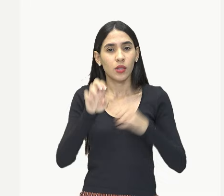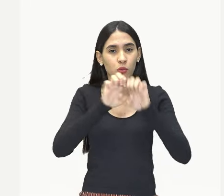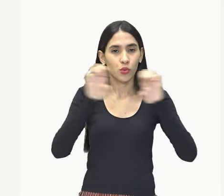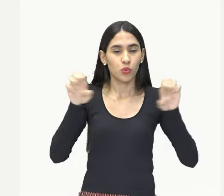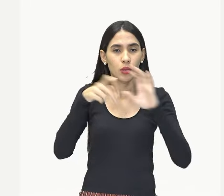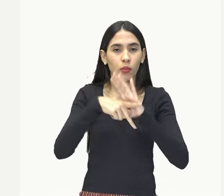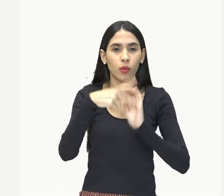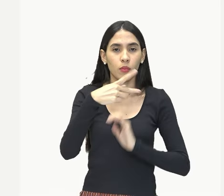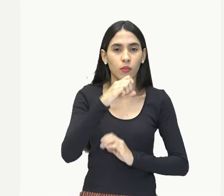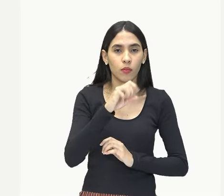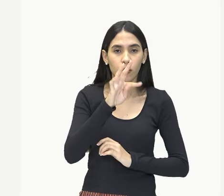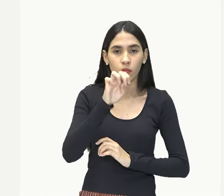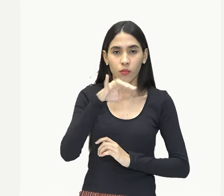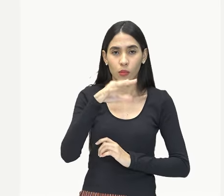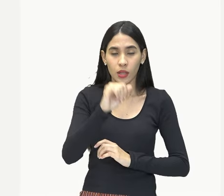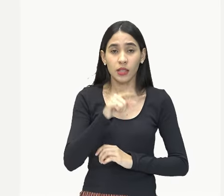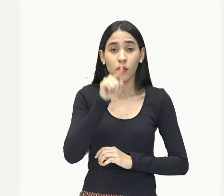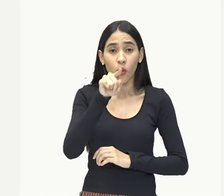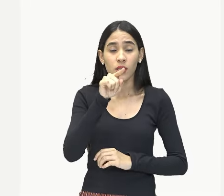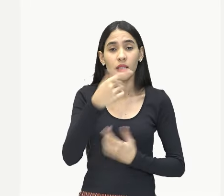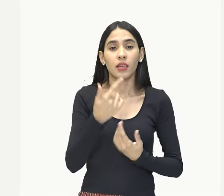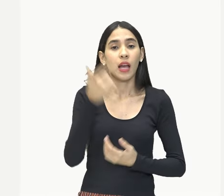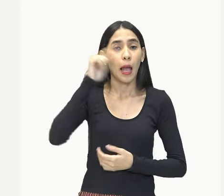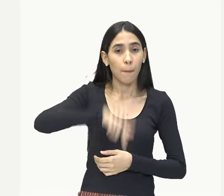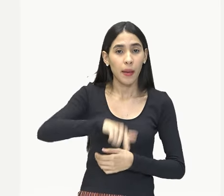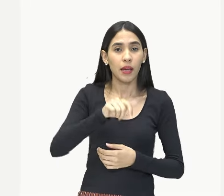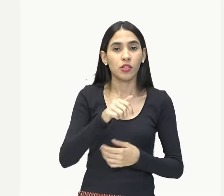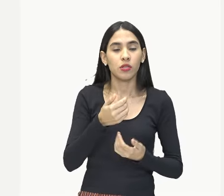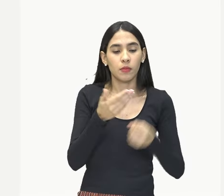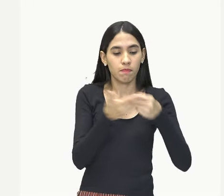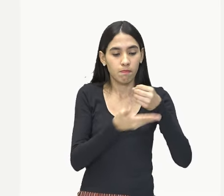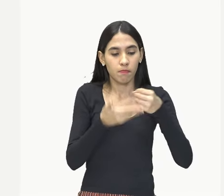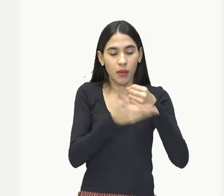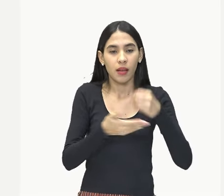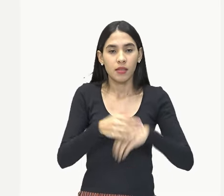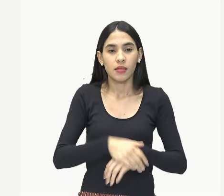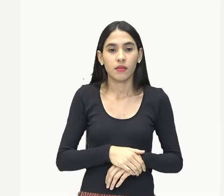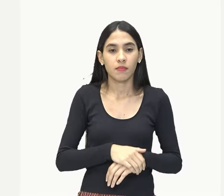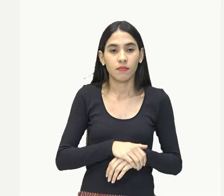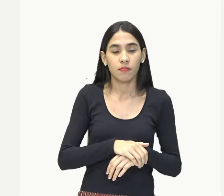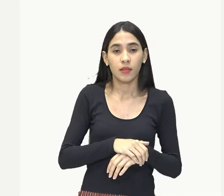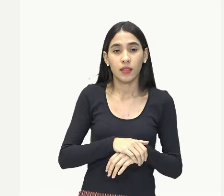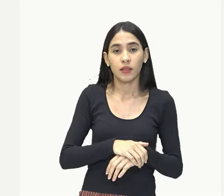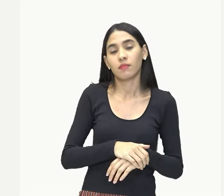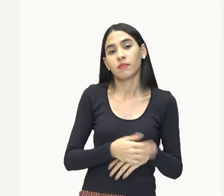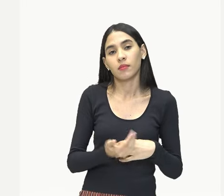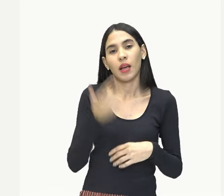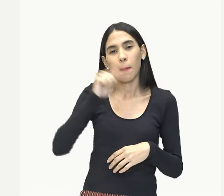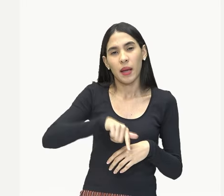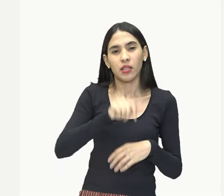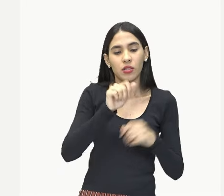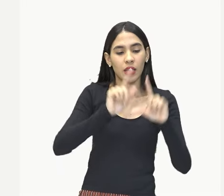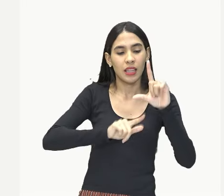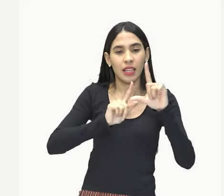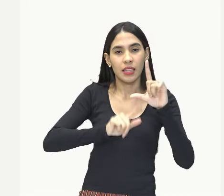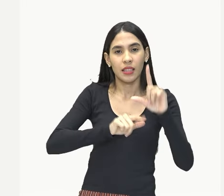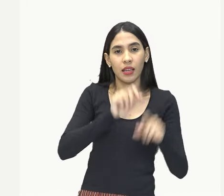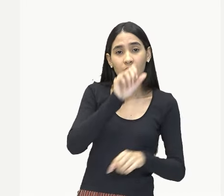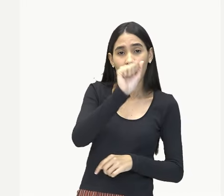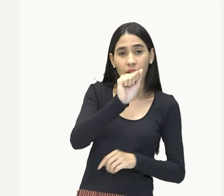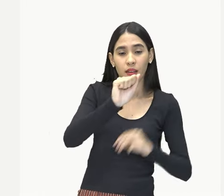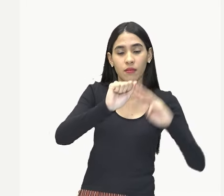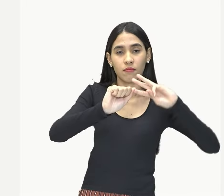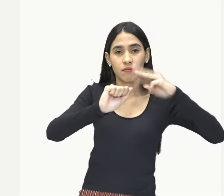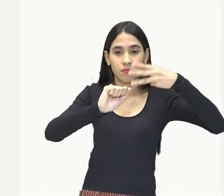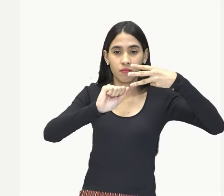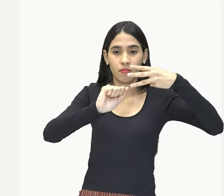potência, você vai repetir a base e vai somar quem? Os expoentes. Por isso que vai ficar A